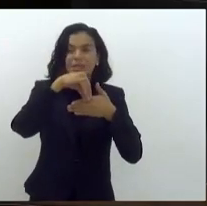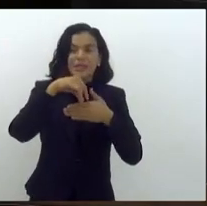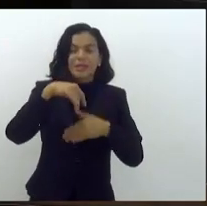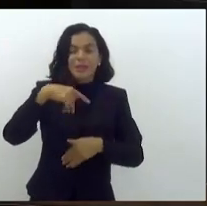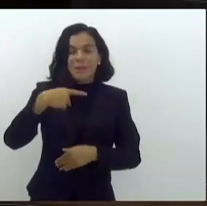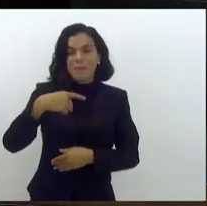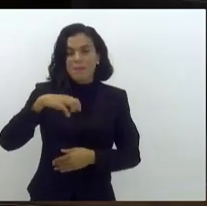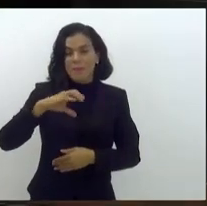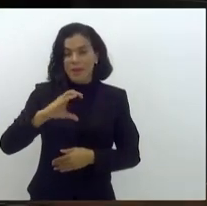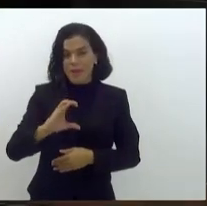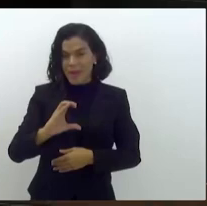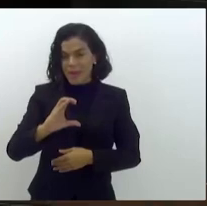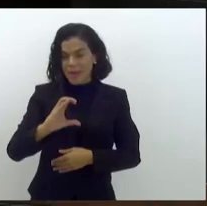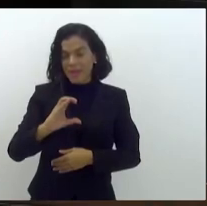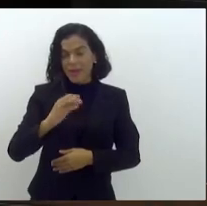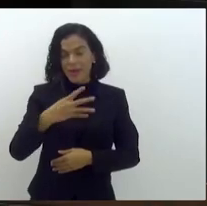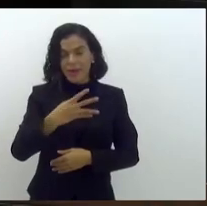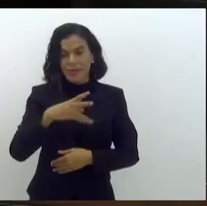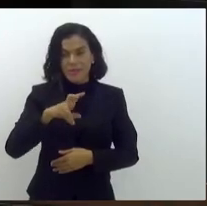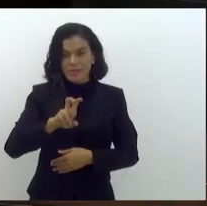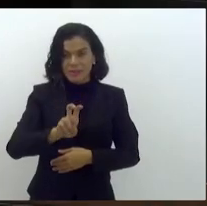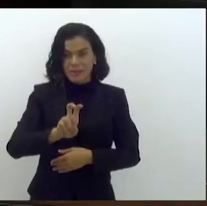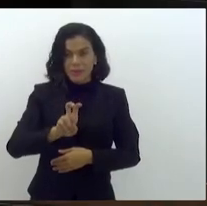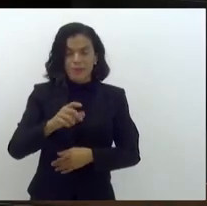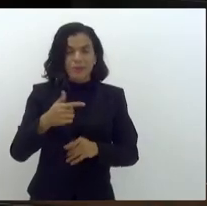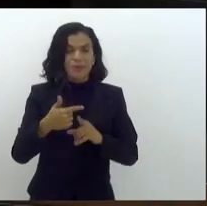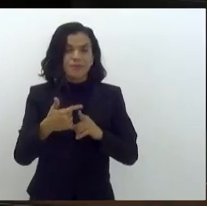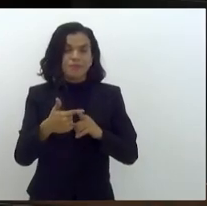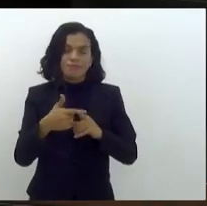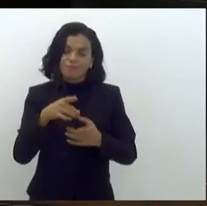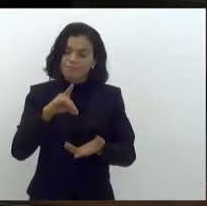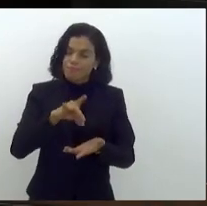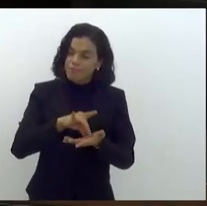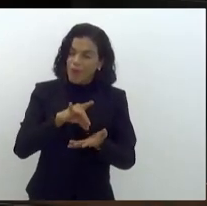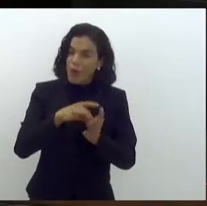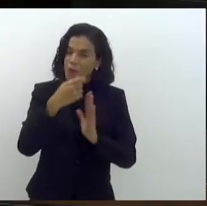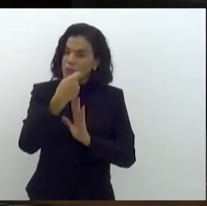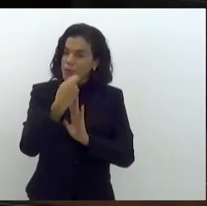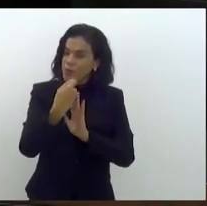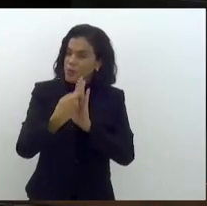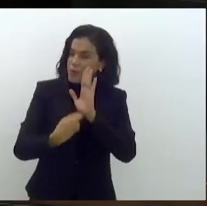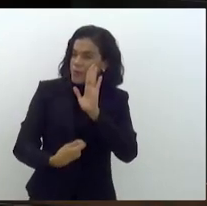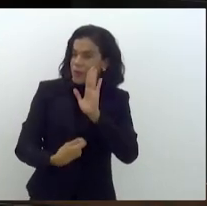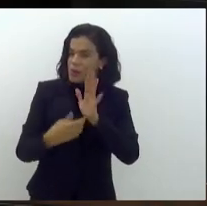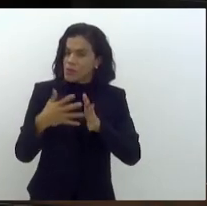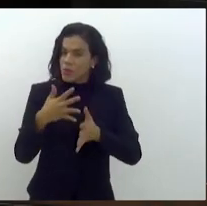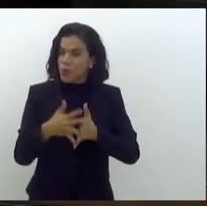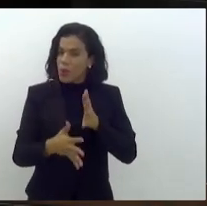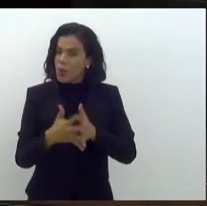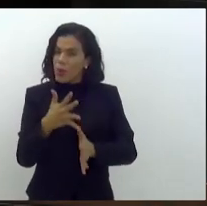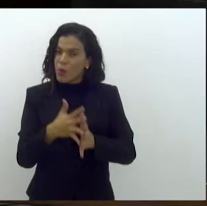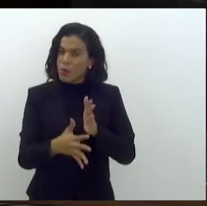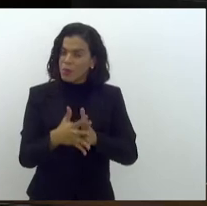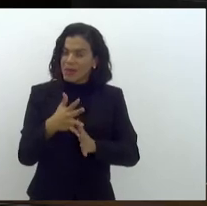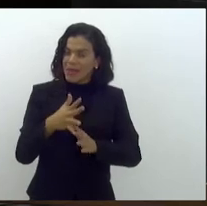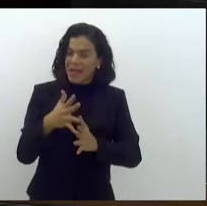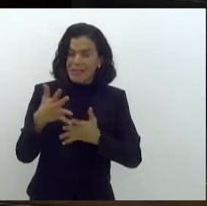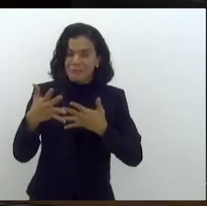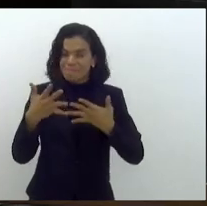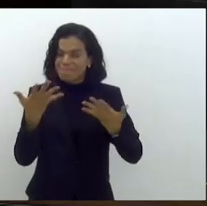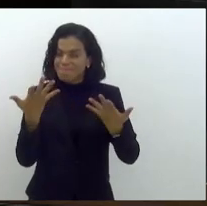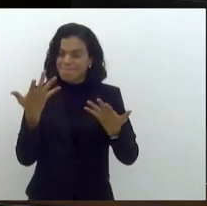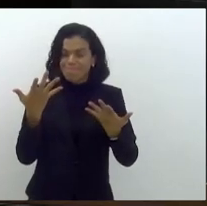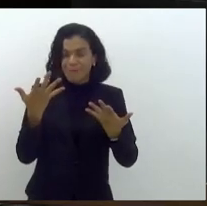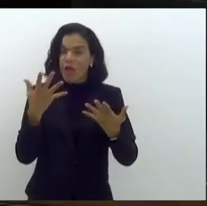detalhes nem nos incisos nem nas alíneas porque é de fato um texto muito complicado né e eu vou elencar